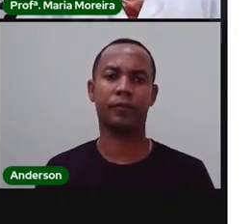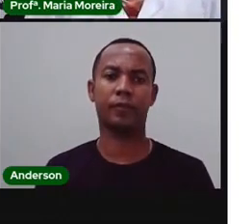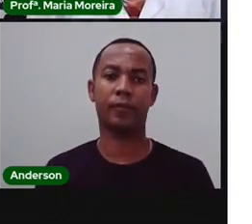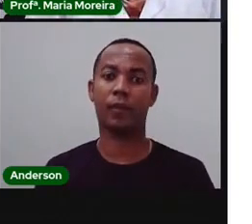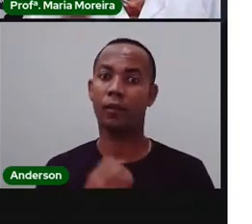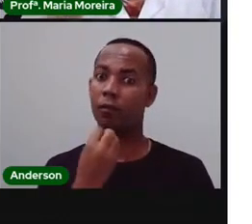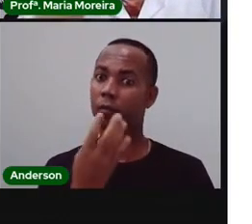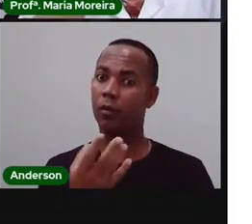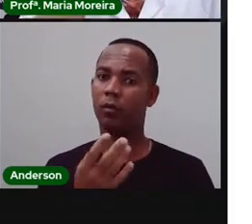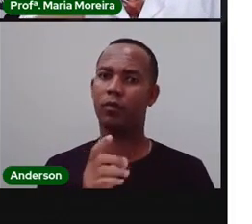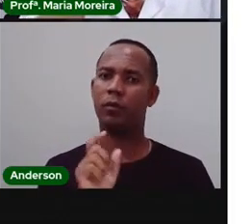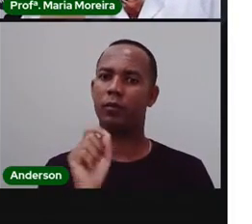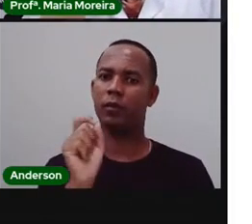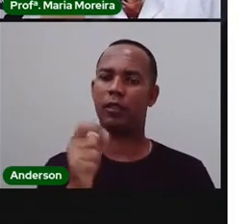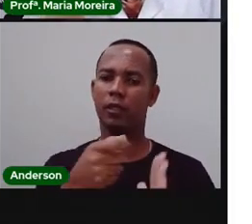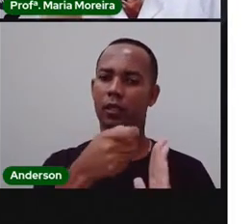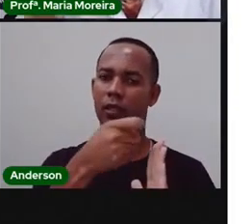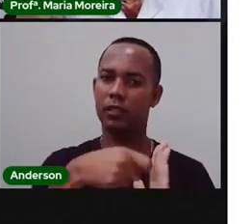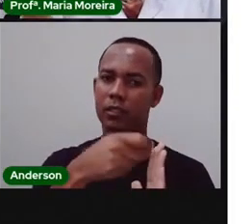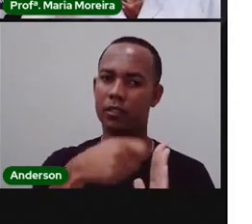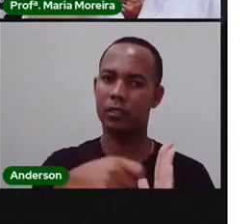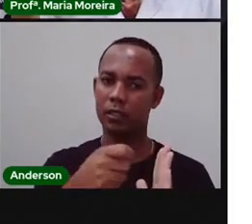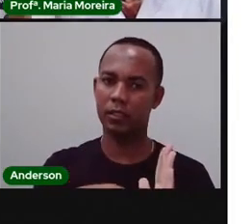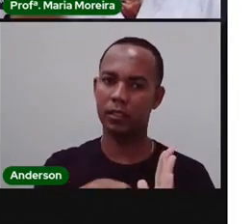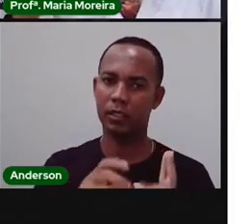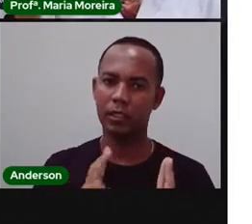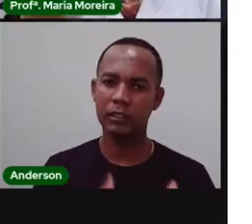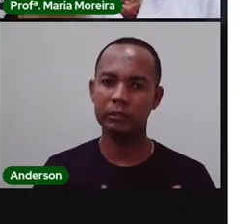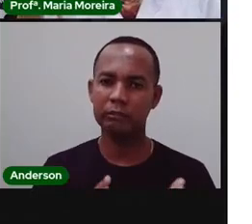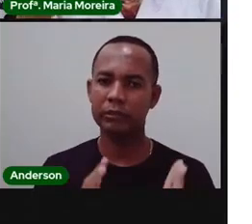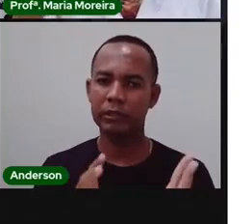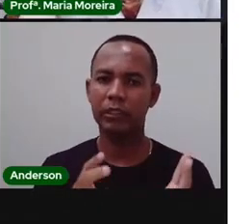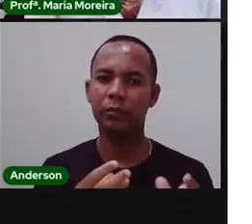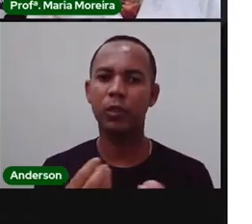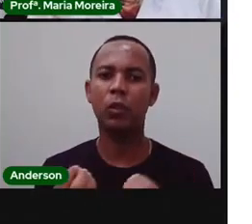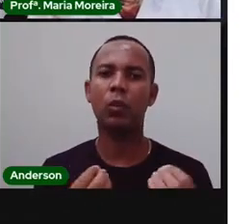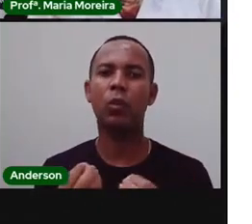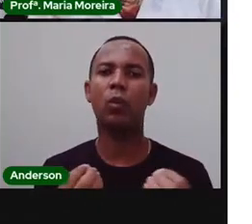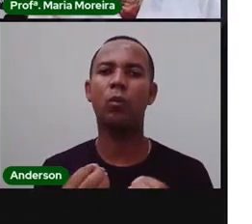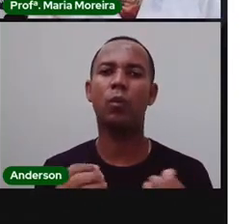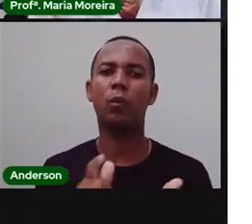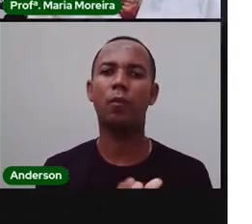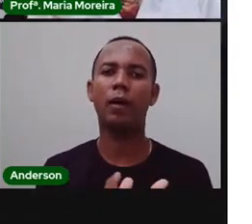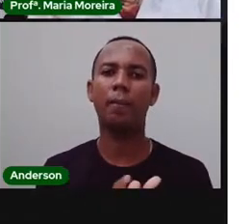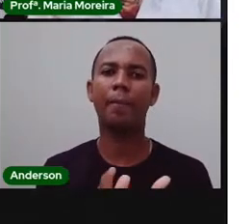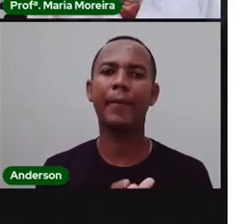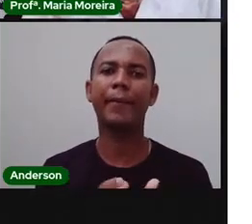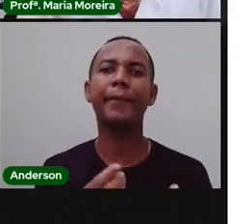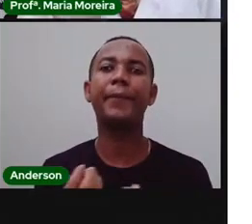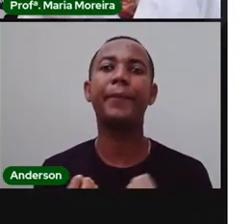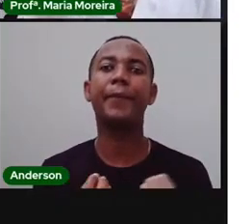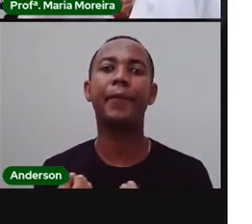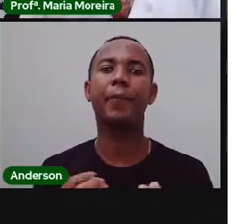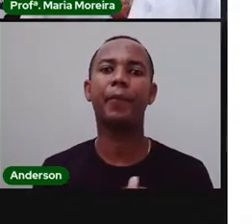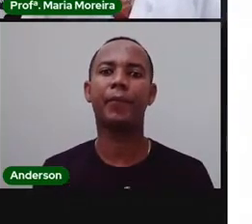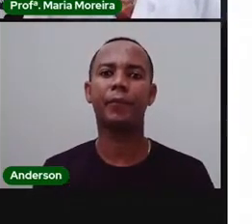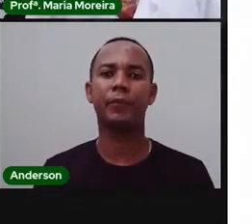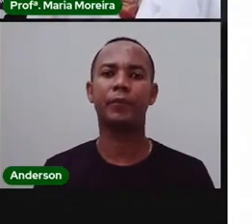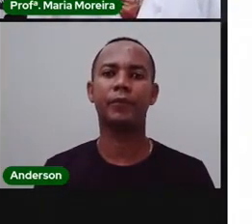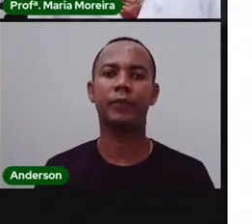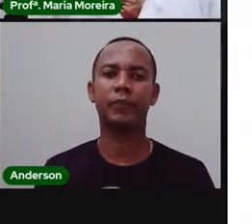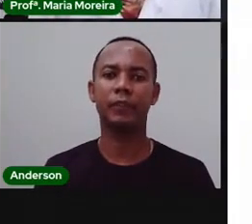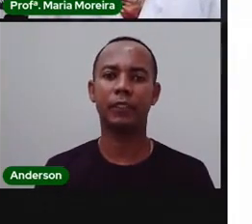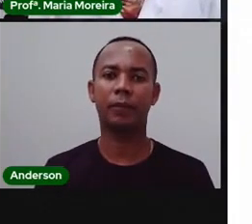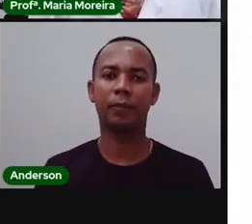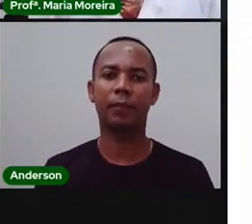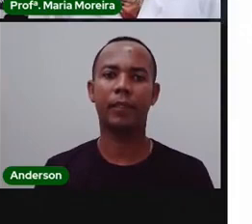Bom, a escrita que a Pro falou, olha, nem sempre existia o papel de fato, né? Houve um tempo que as coisas